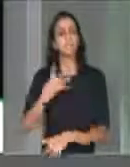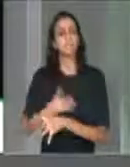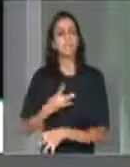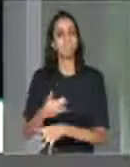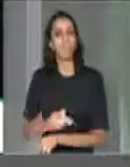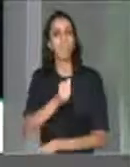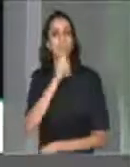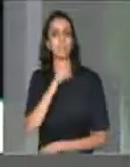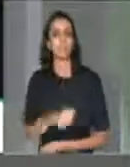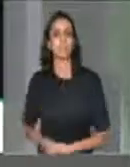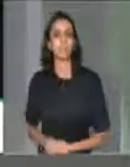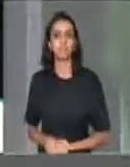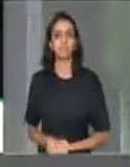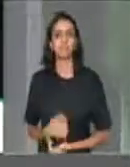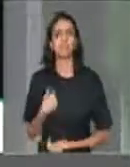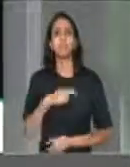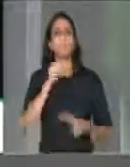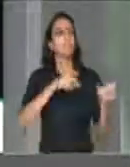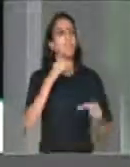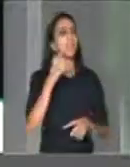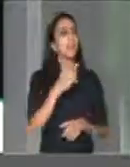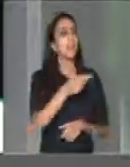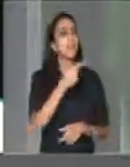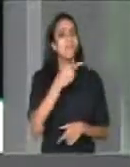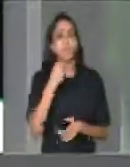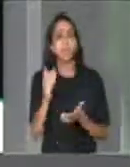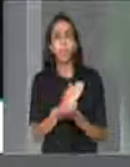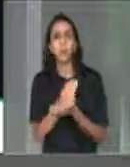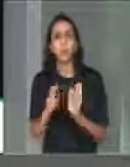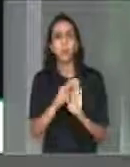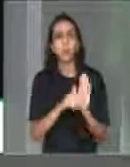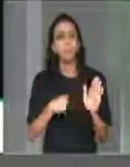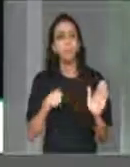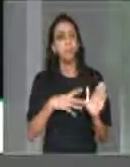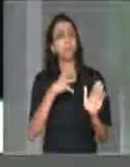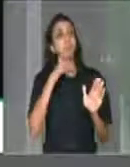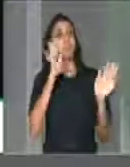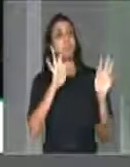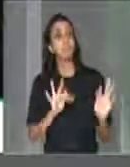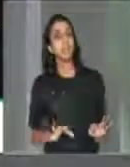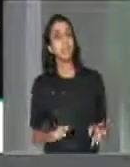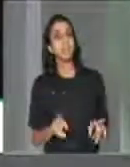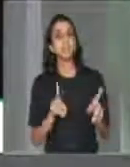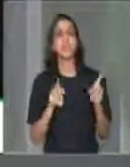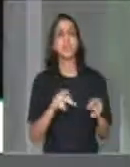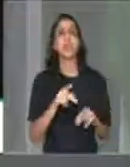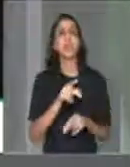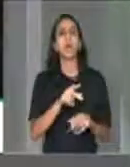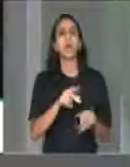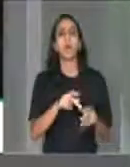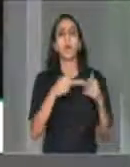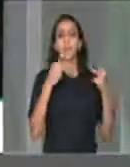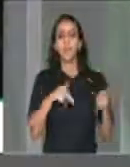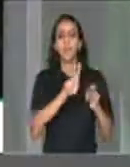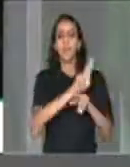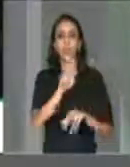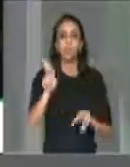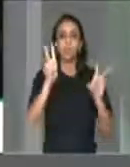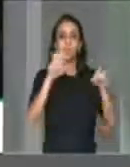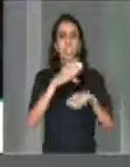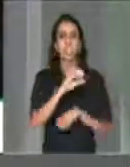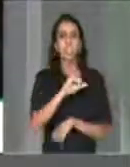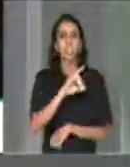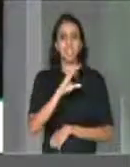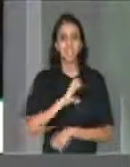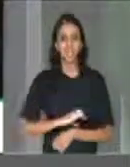fico feliz de ouvir deputados falando de programas como Cidadão do Mundo, aqui citado pelo deputado